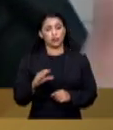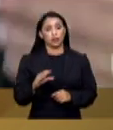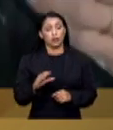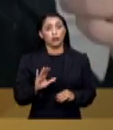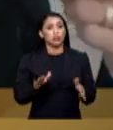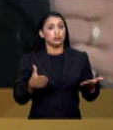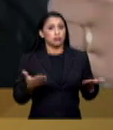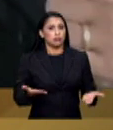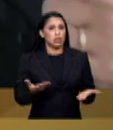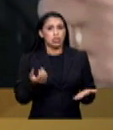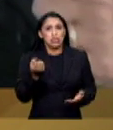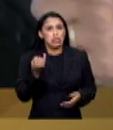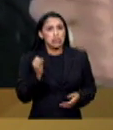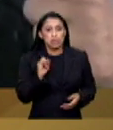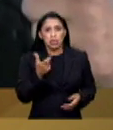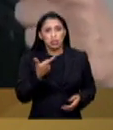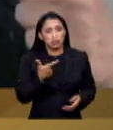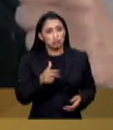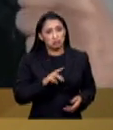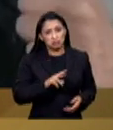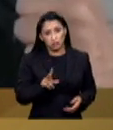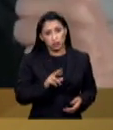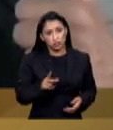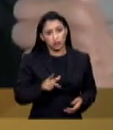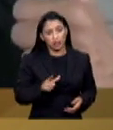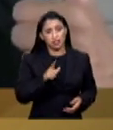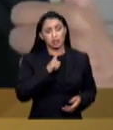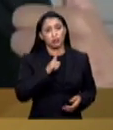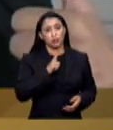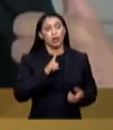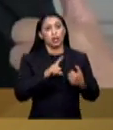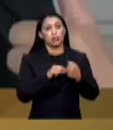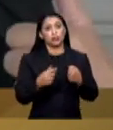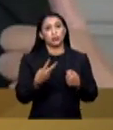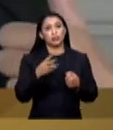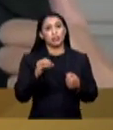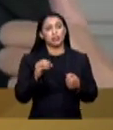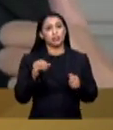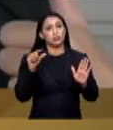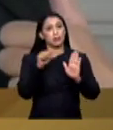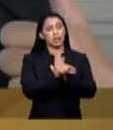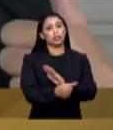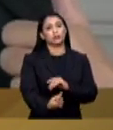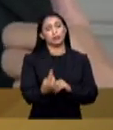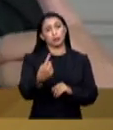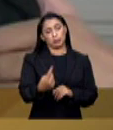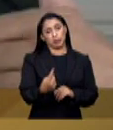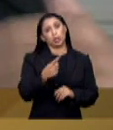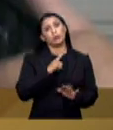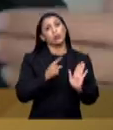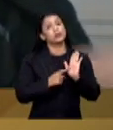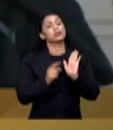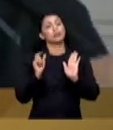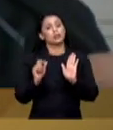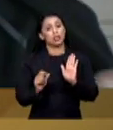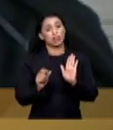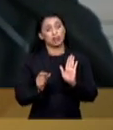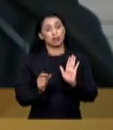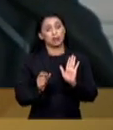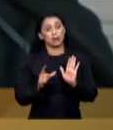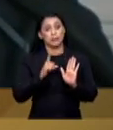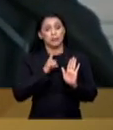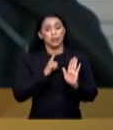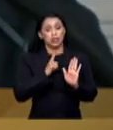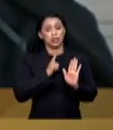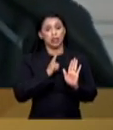estivesse previsto aqui, estaria previsto genericamente no artigo 300, parágrafo 1º, do Código Civil, que diz: para a concessão da